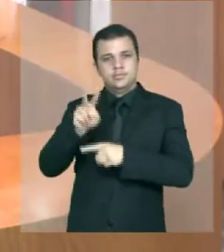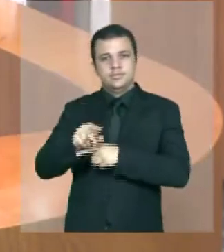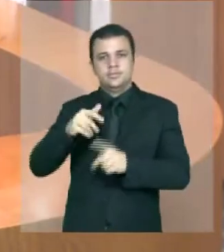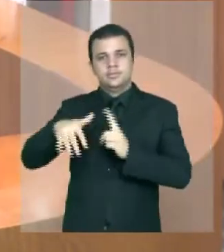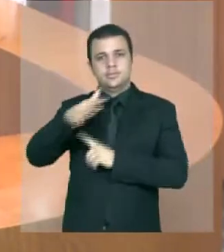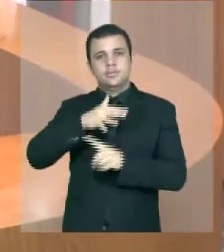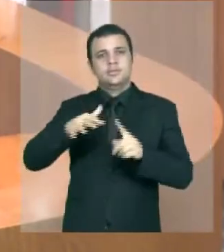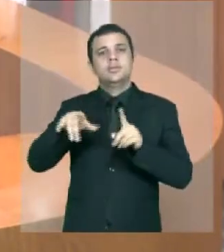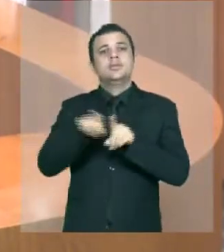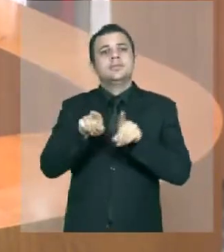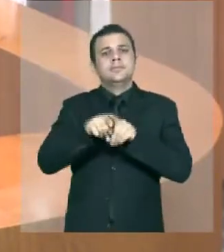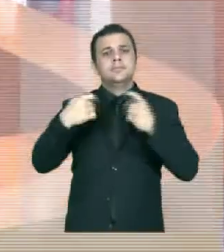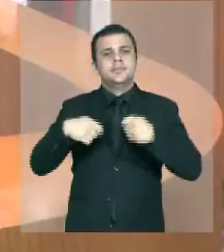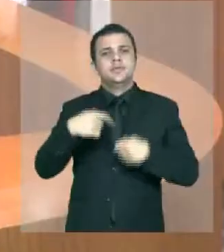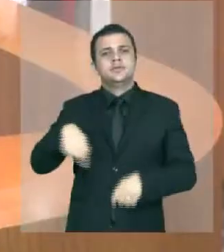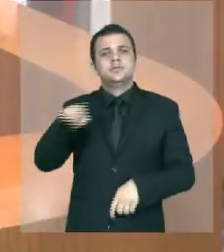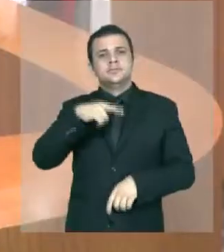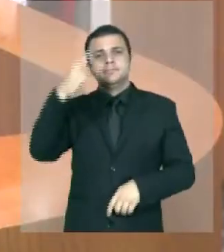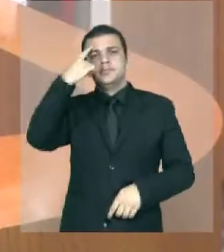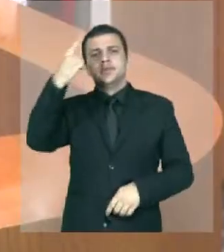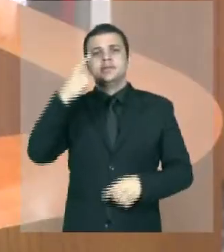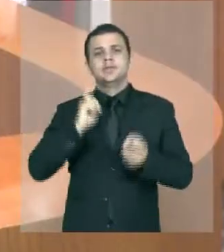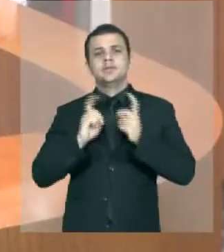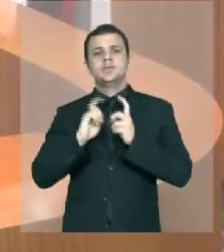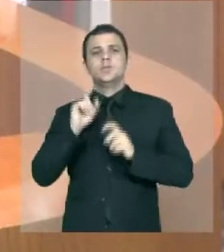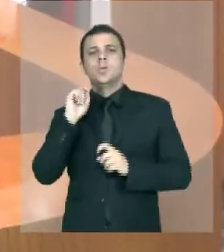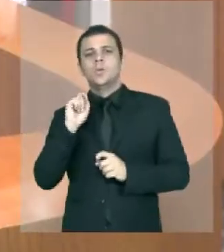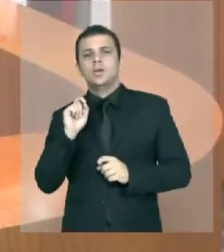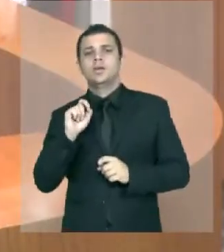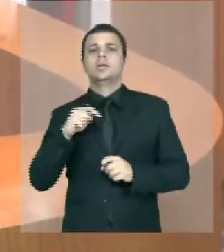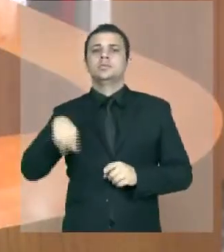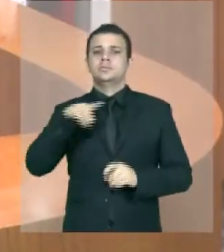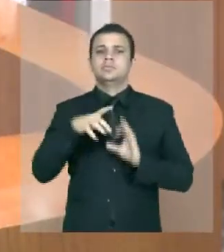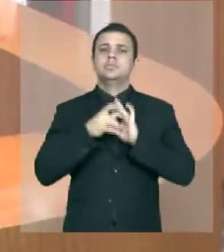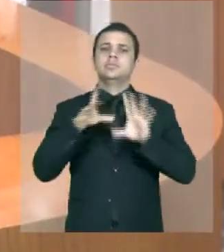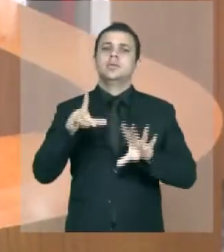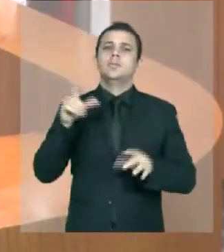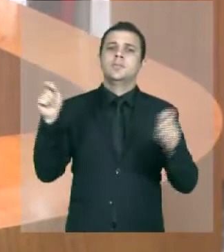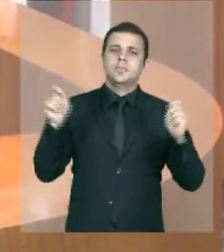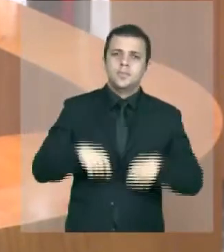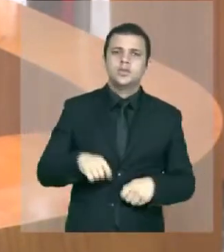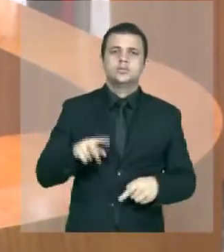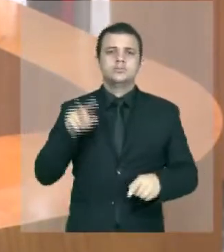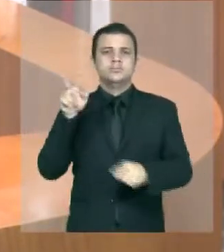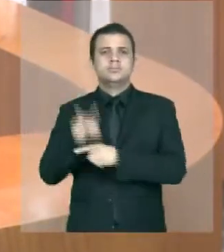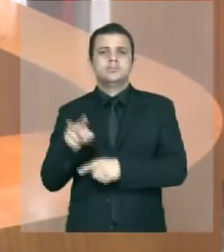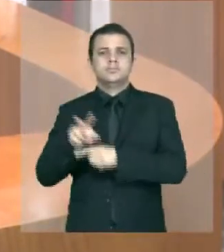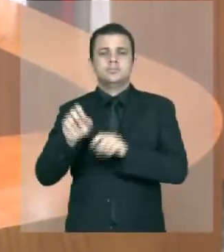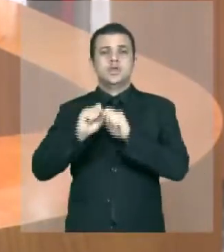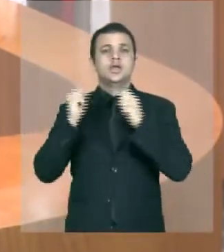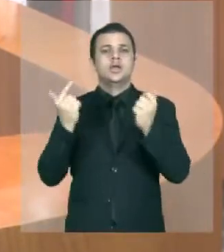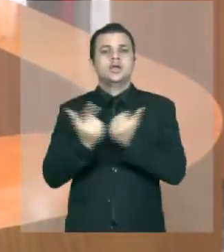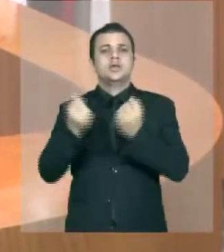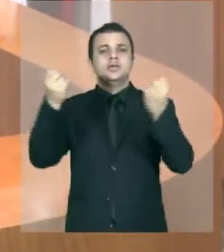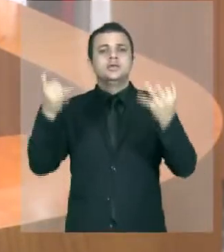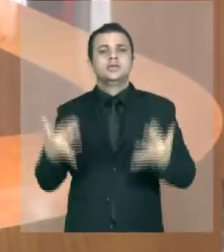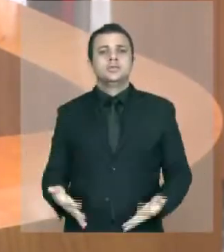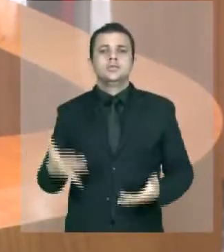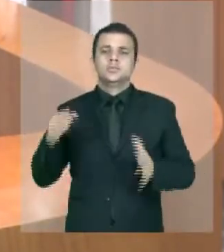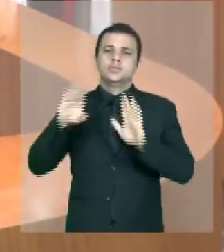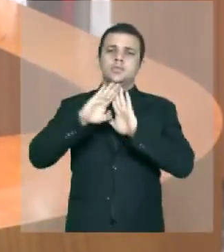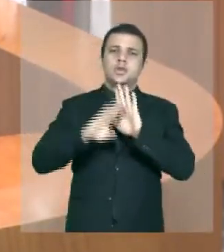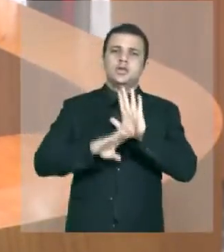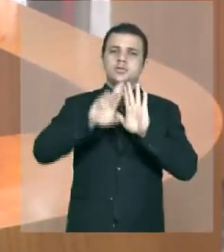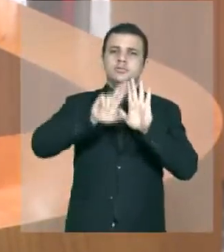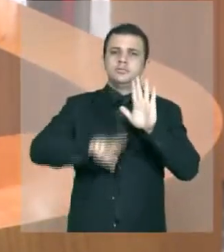possamos trazer essa discussão, como nos foi permitido defender a Assembleia Legislativa, falando dos projetos, inclusive,